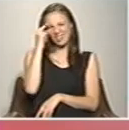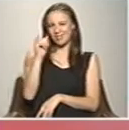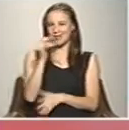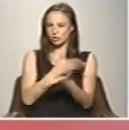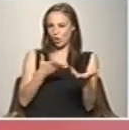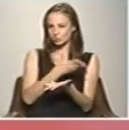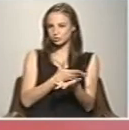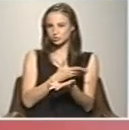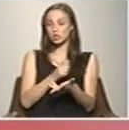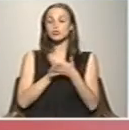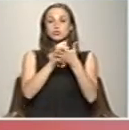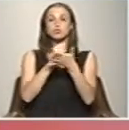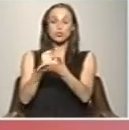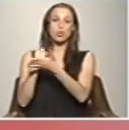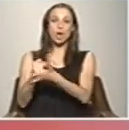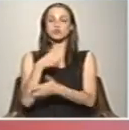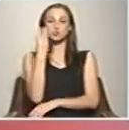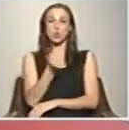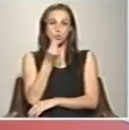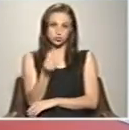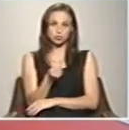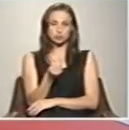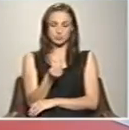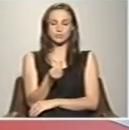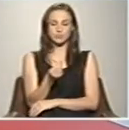etc. E exato, ajudar, não é, os estudantes, os alunos...